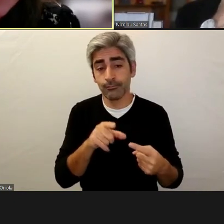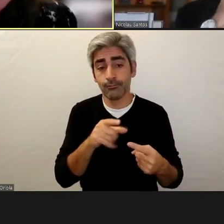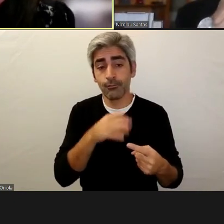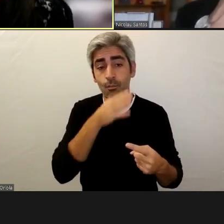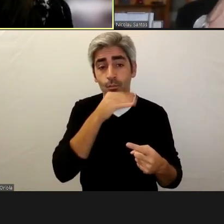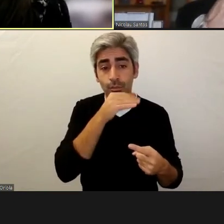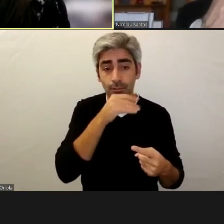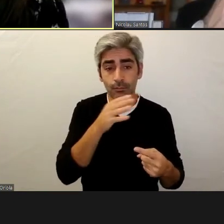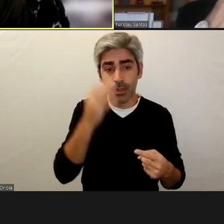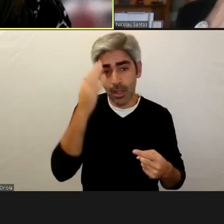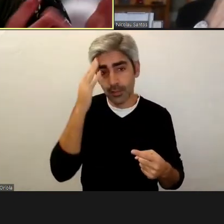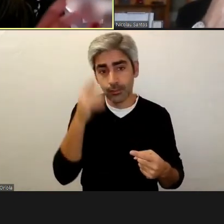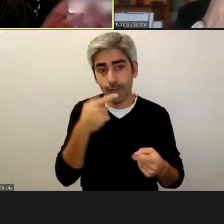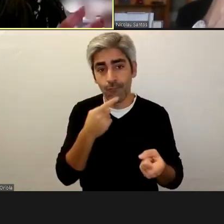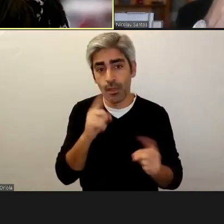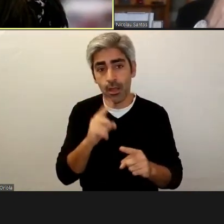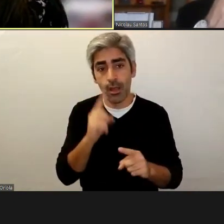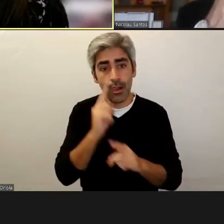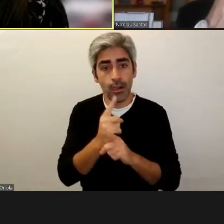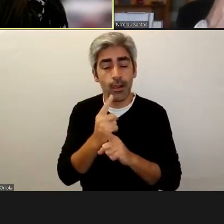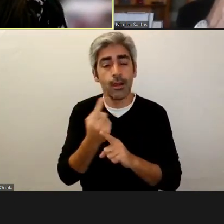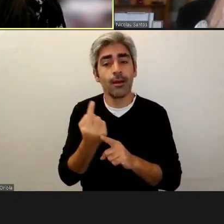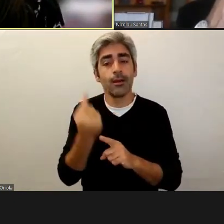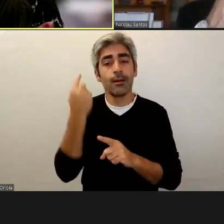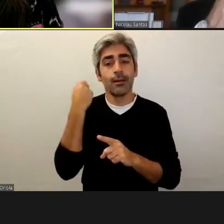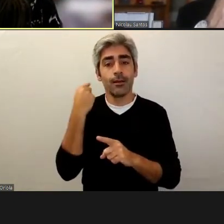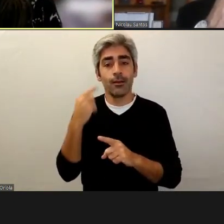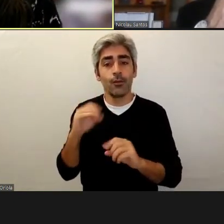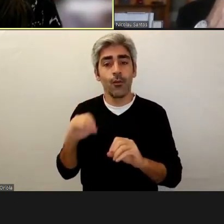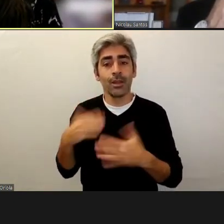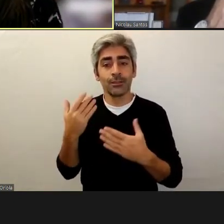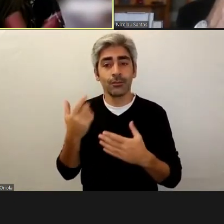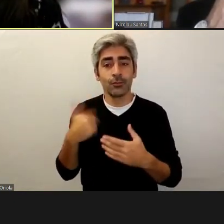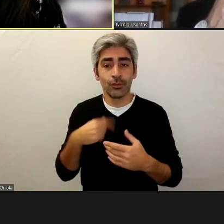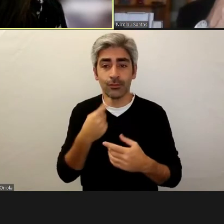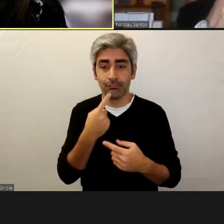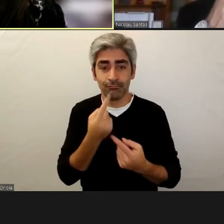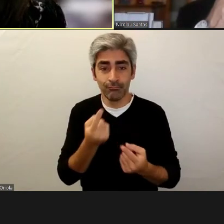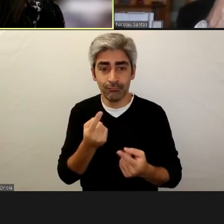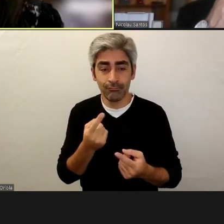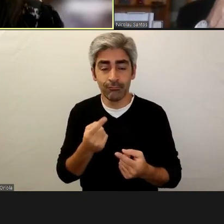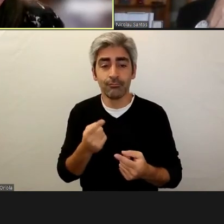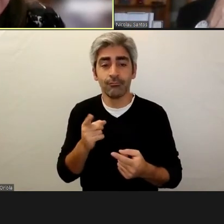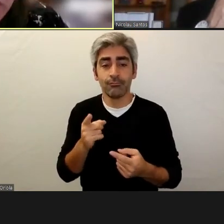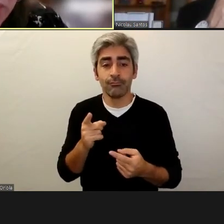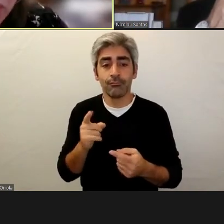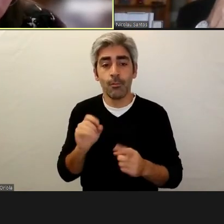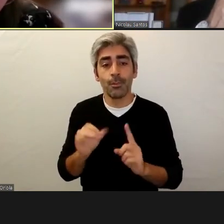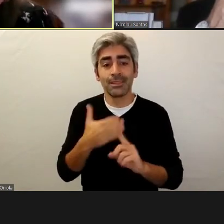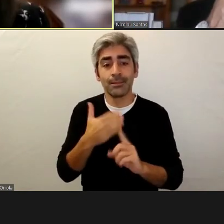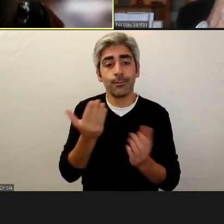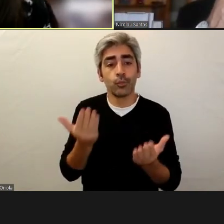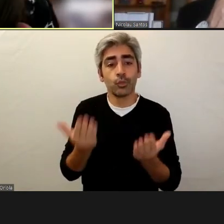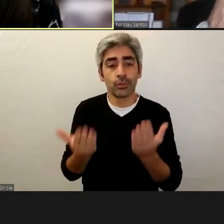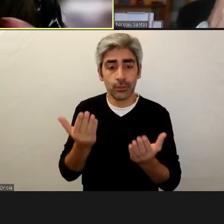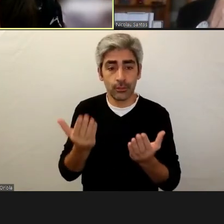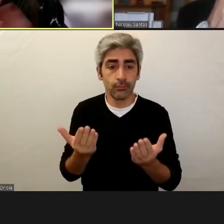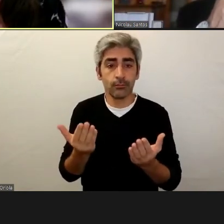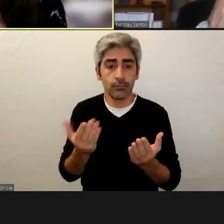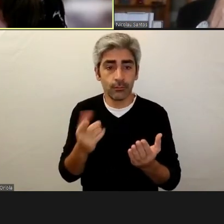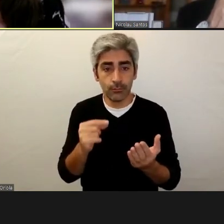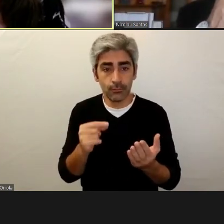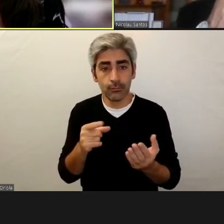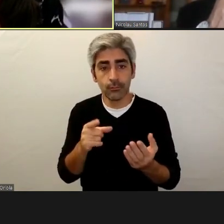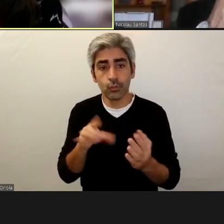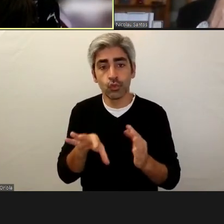polícia, eu penso que voltamos àquilo que devíamos inicialmente, não é? Está submetida a um princípio da proporcionalidade, designadamente na